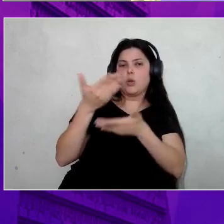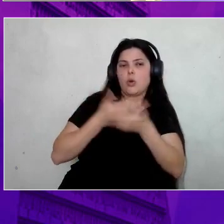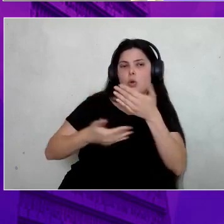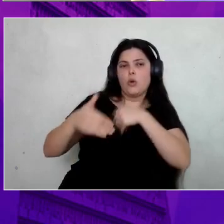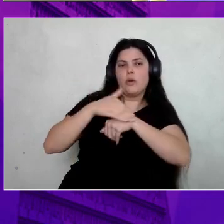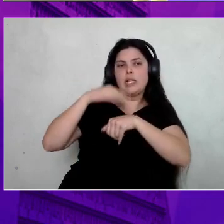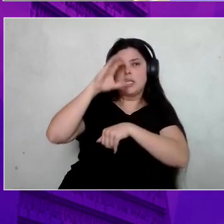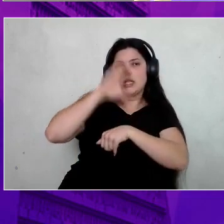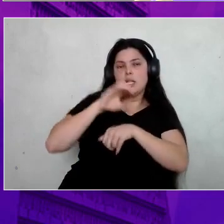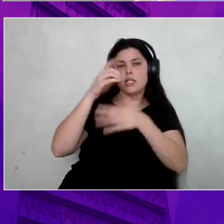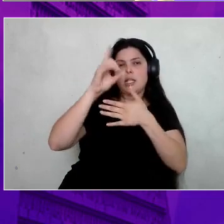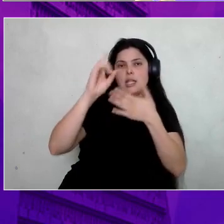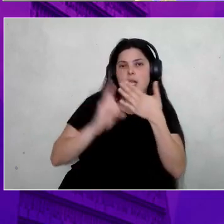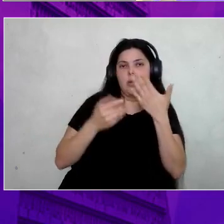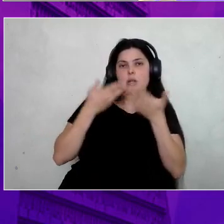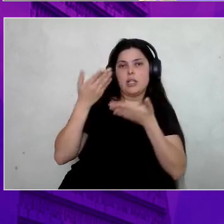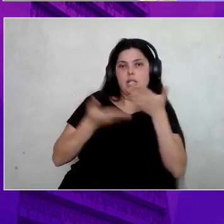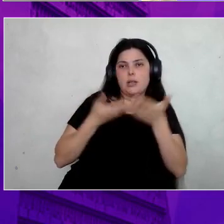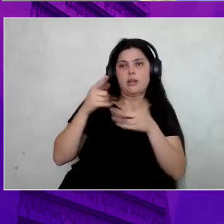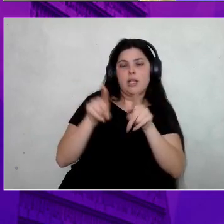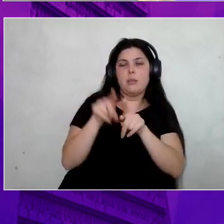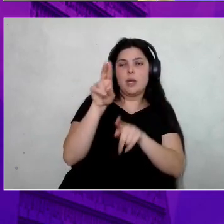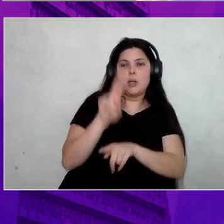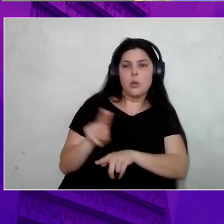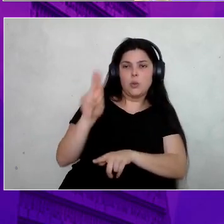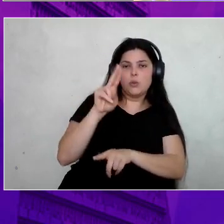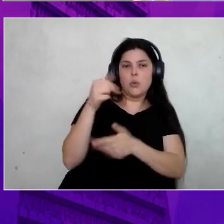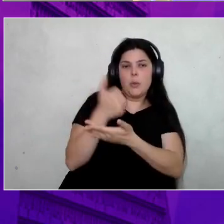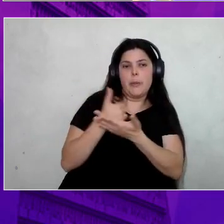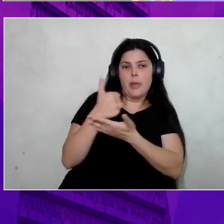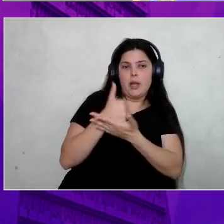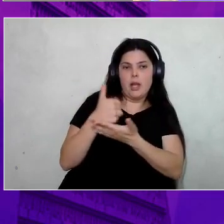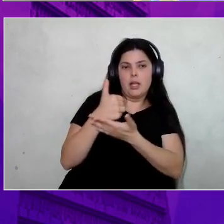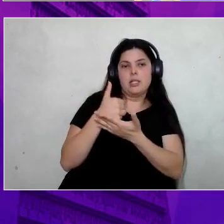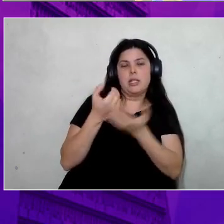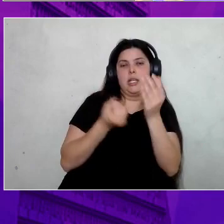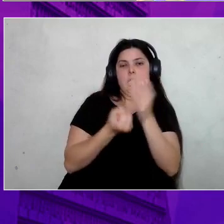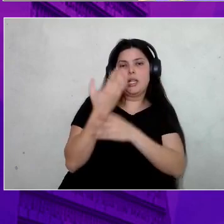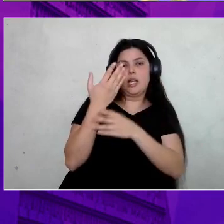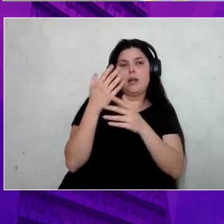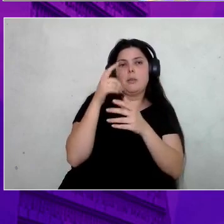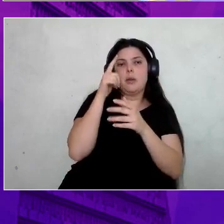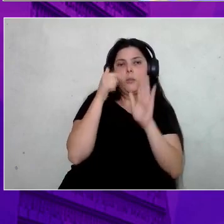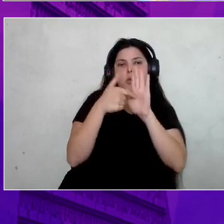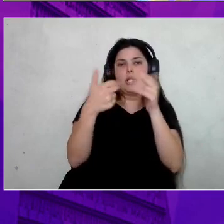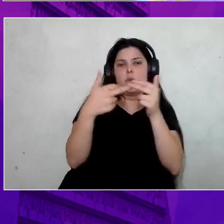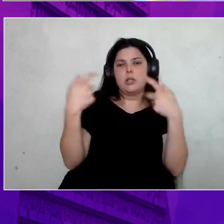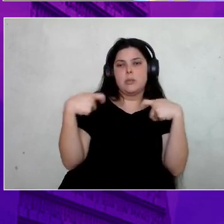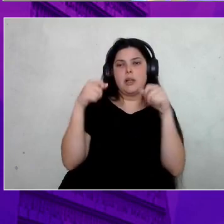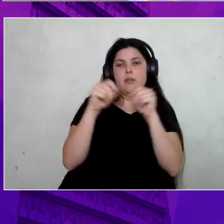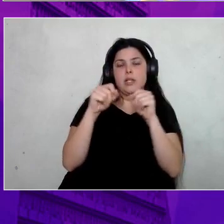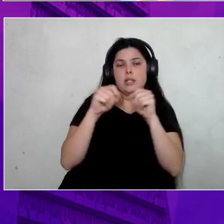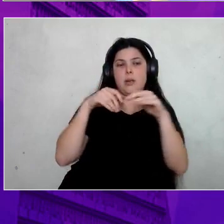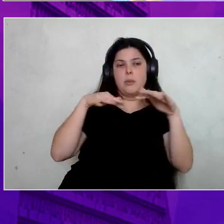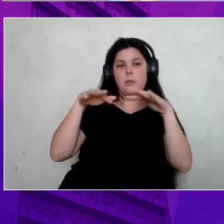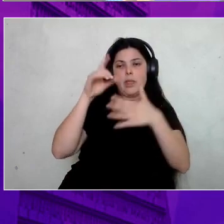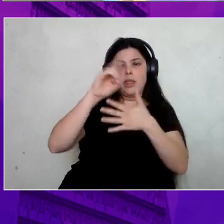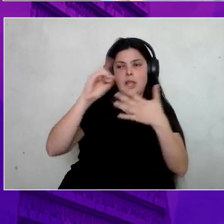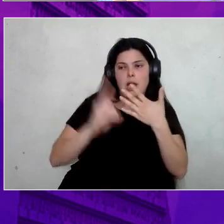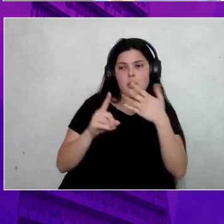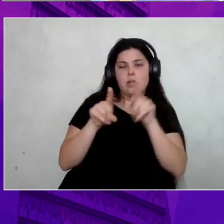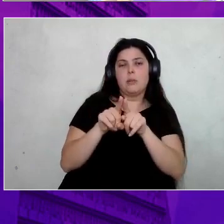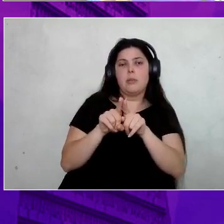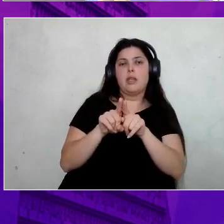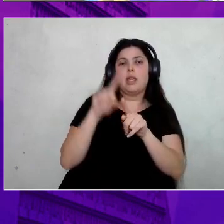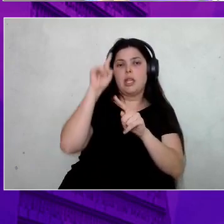de atendimento que a gente usou para basear tudo aquilo que a gente poderia fazer. Então, a gente foi movido a dados e saiu com hipóteses mais